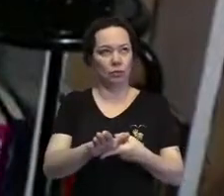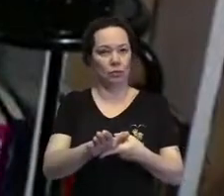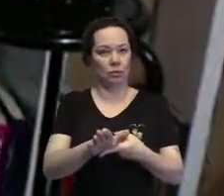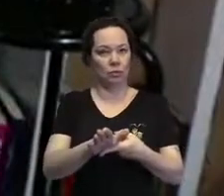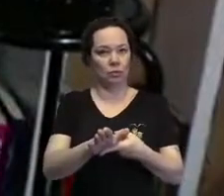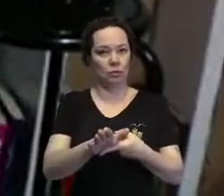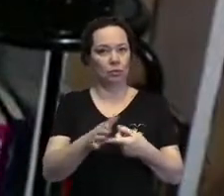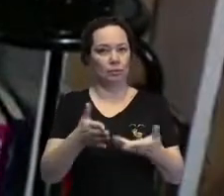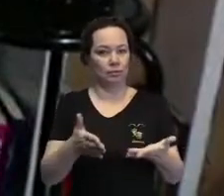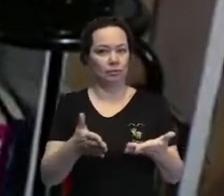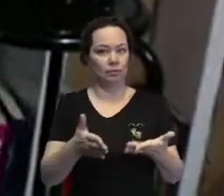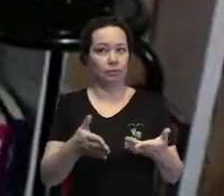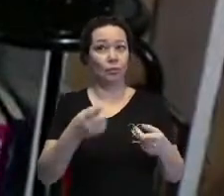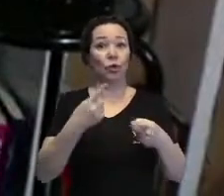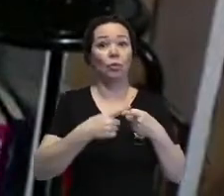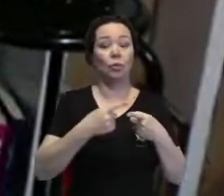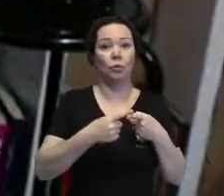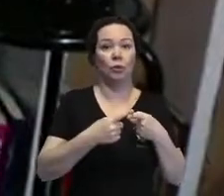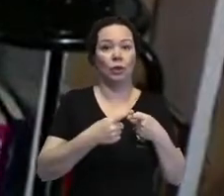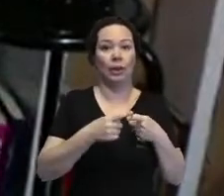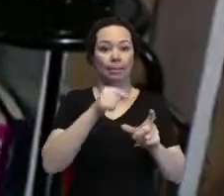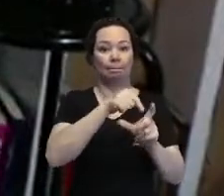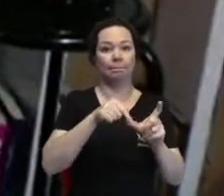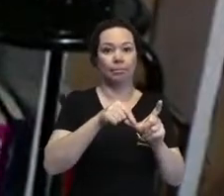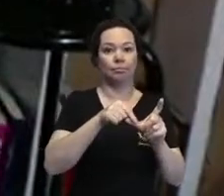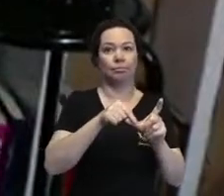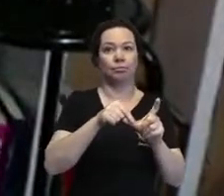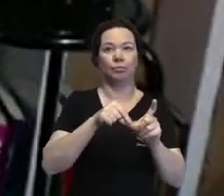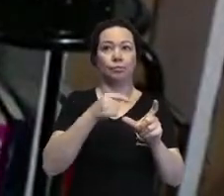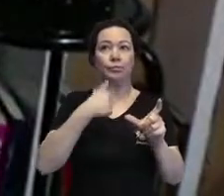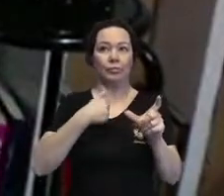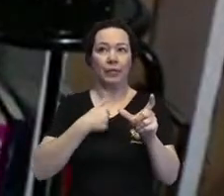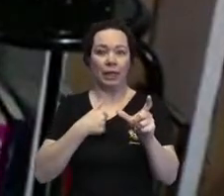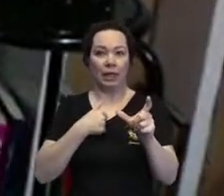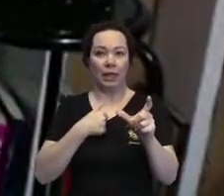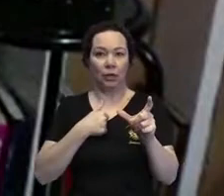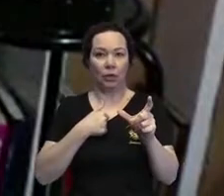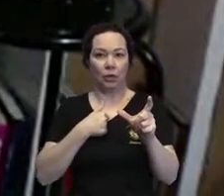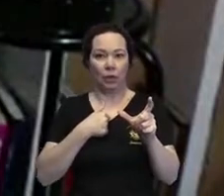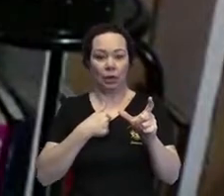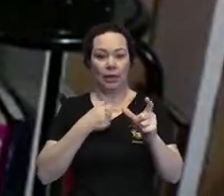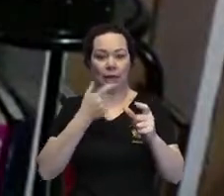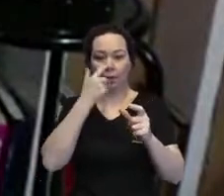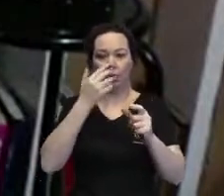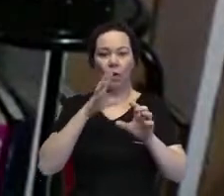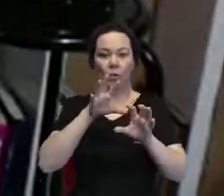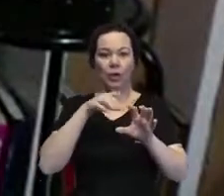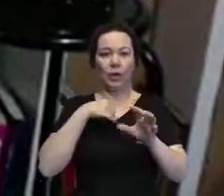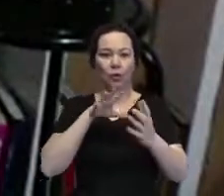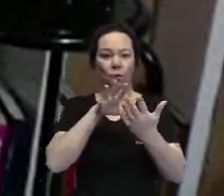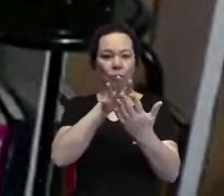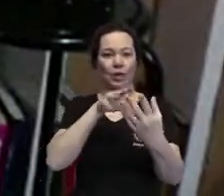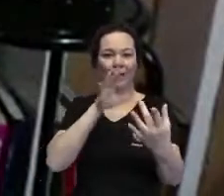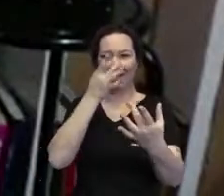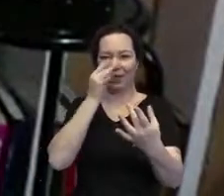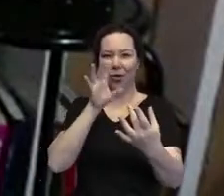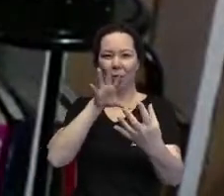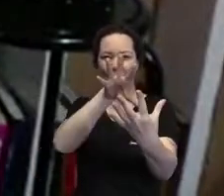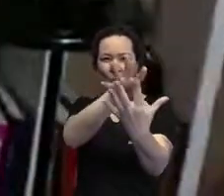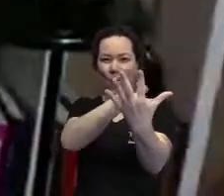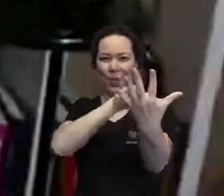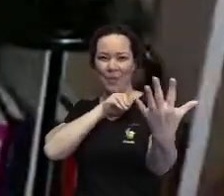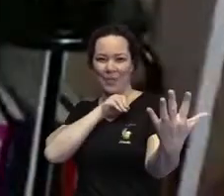O princípio do Ubuntu, I am because you are, eu sou porque você é, prega exatamente